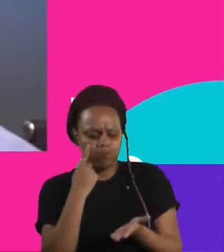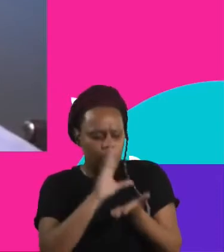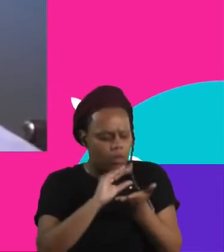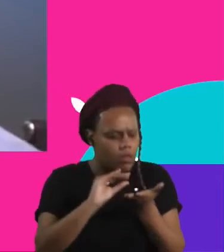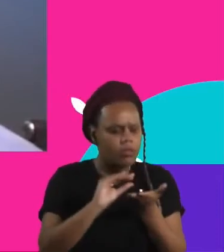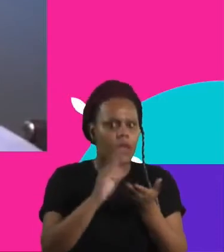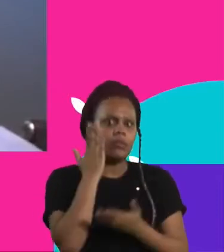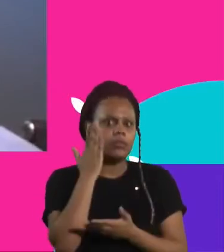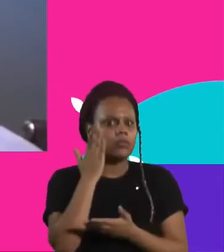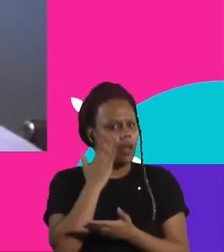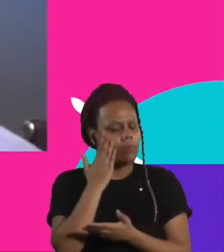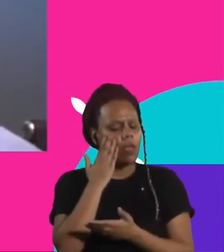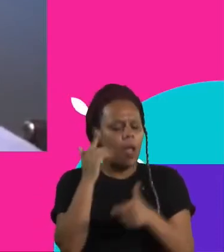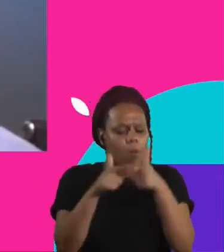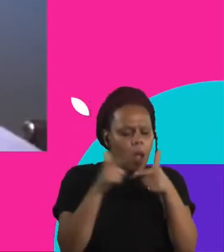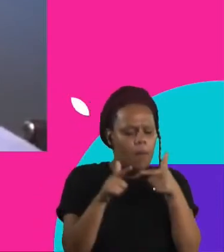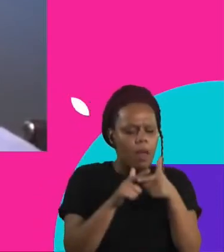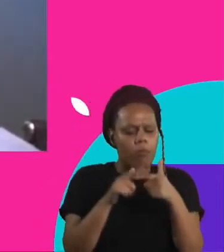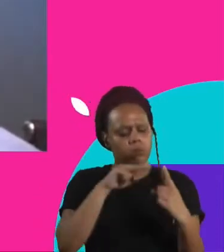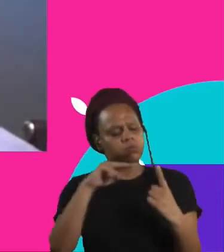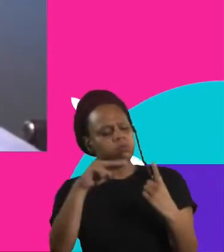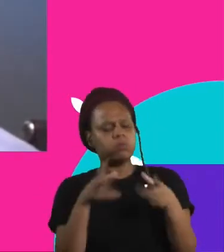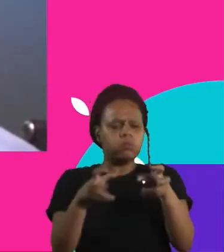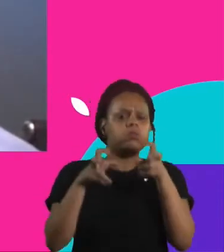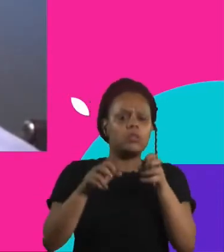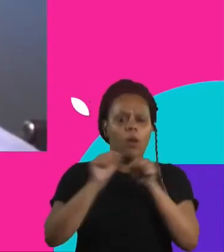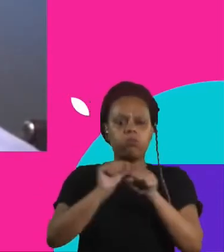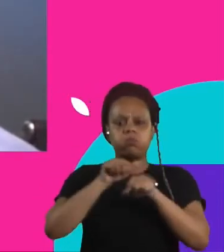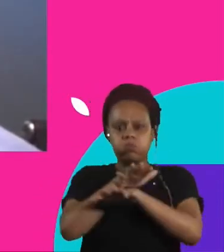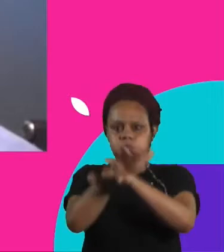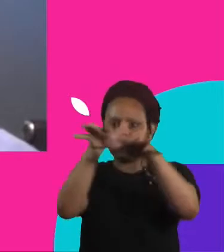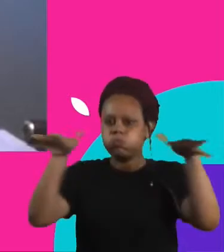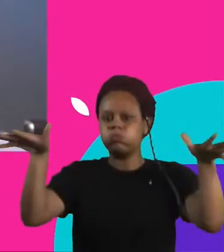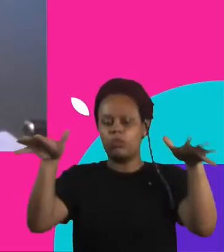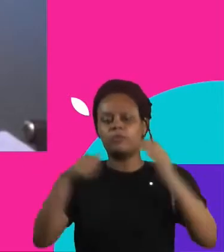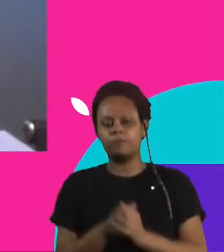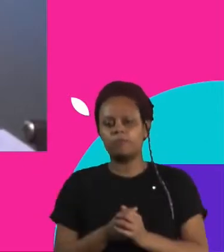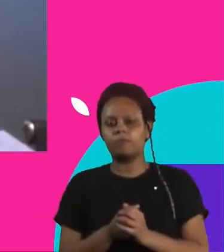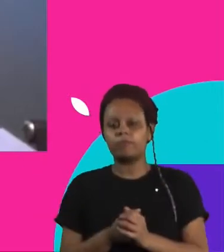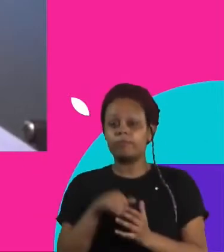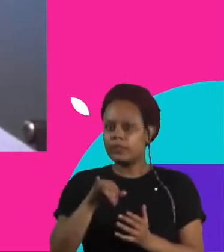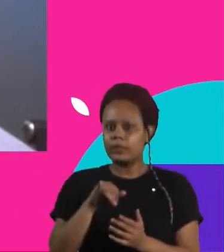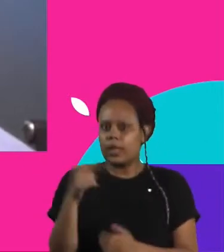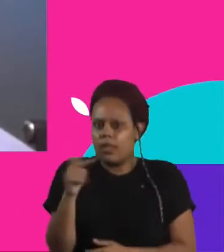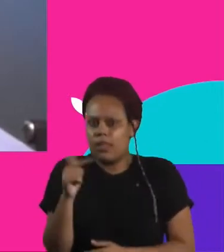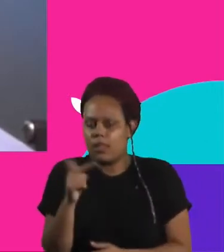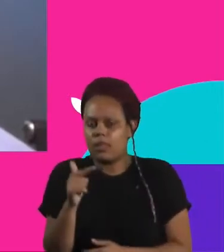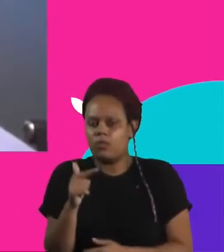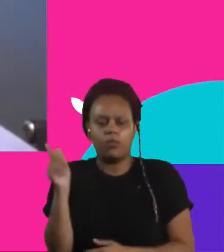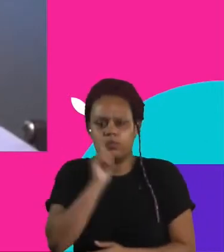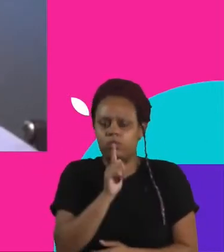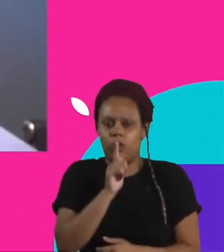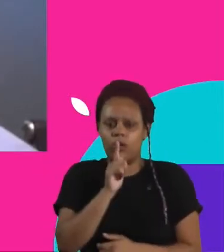ampla dos problemas, e sem compreender dados, você não consegue chegar na causa raiz, e por consequência soluções muitas vezes são